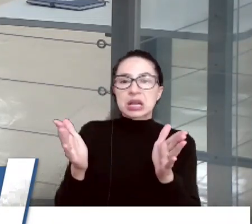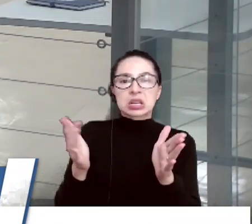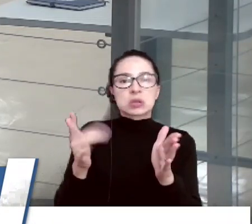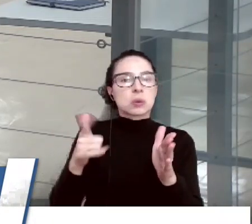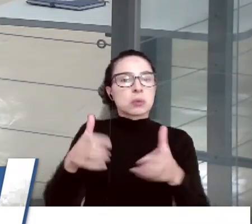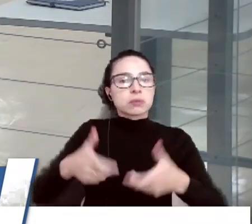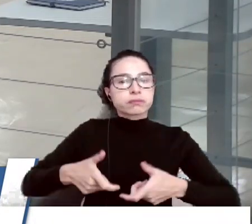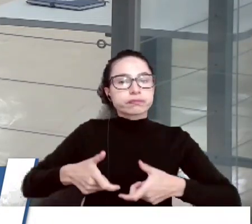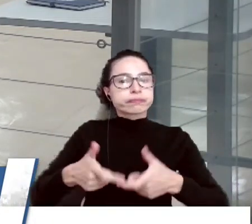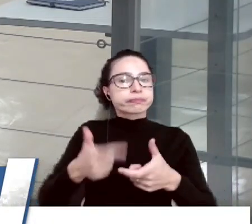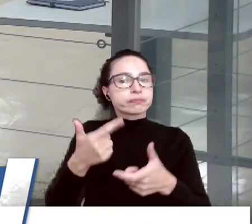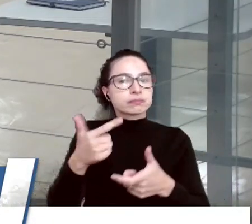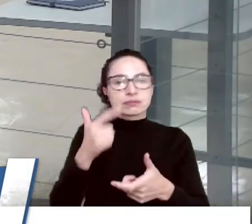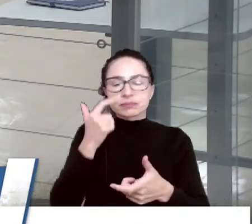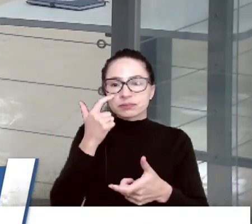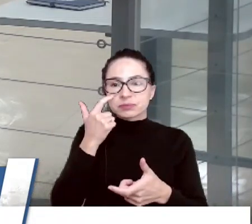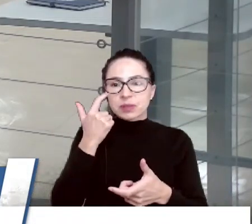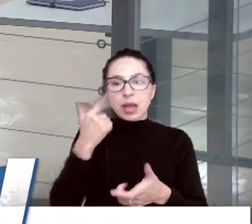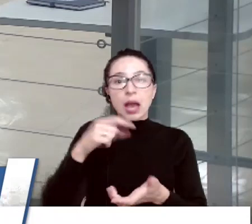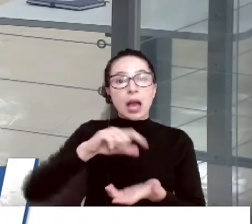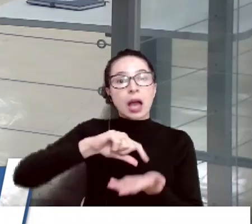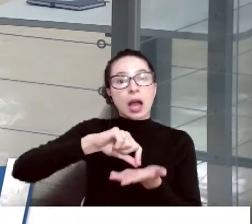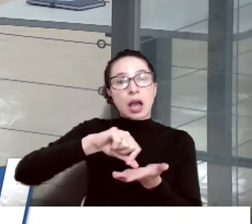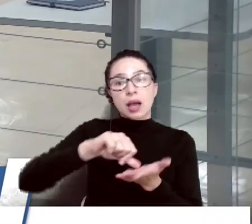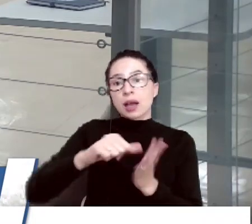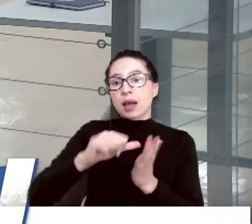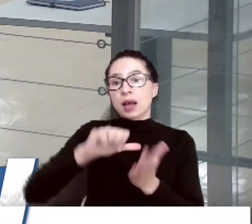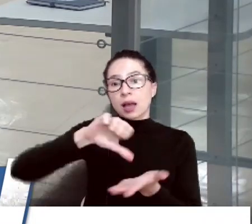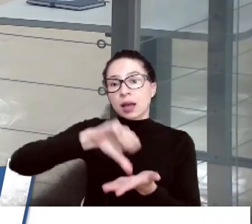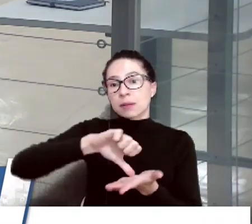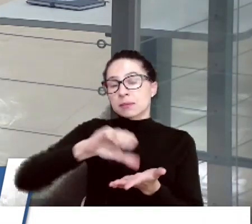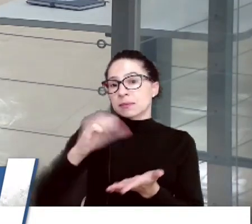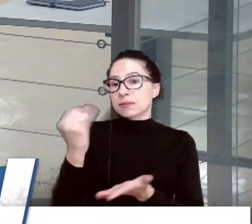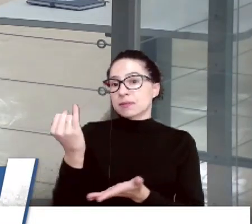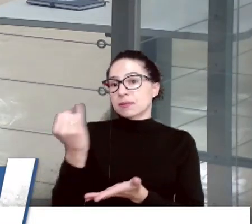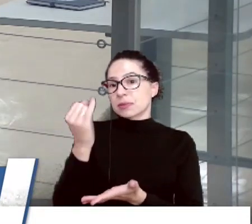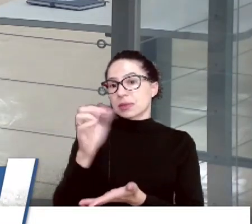Capital importante da região norte desse país.